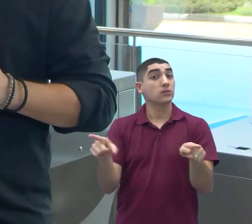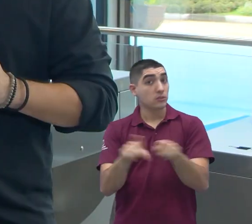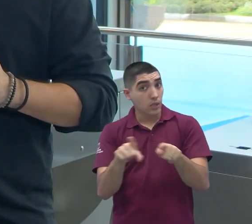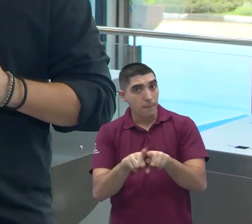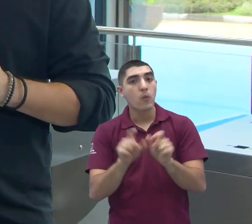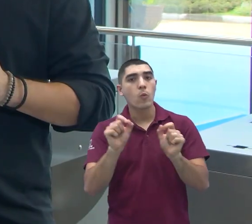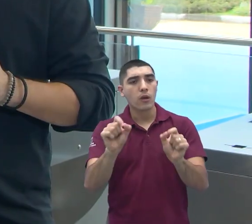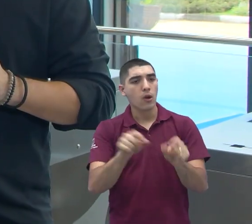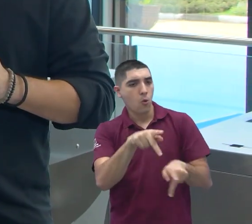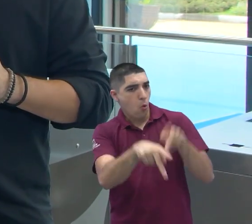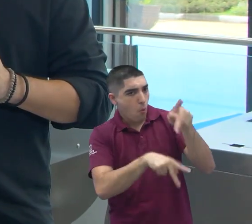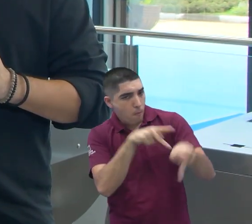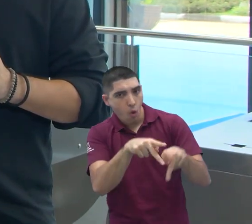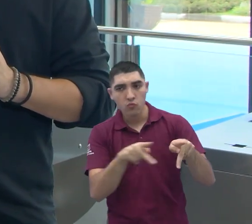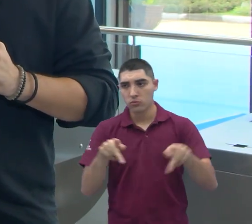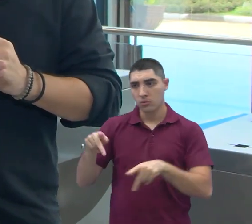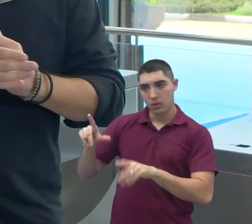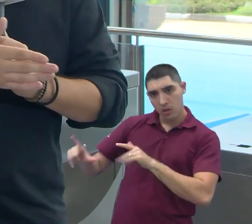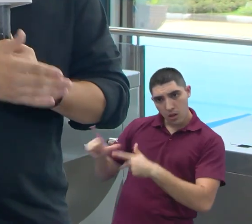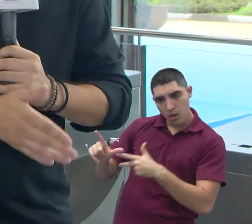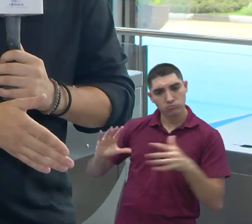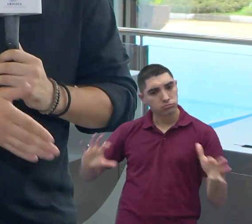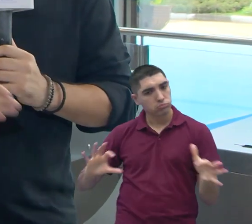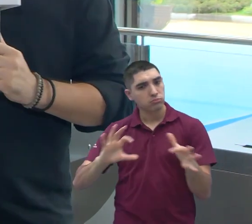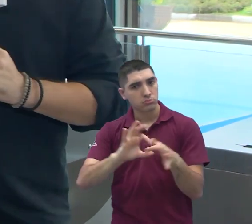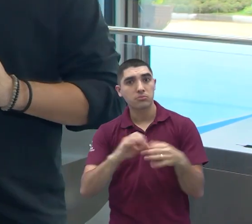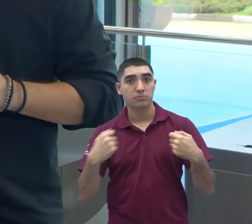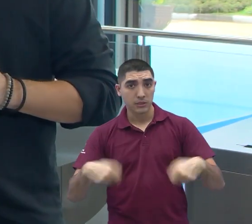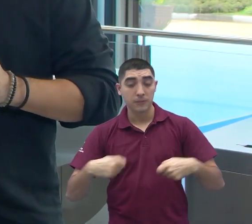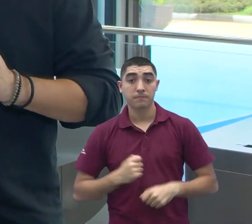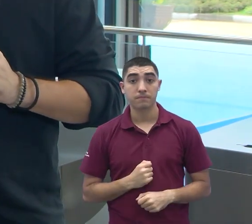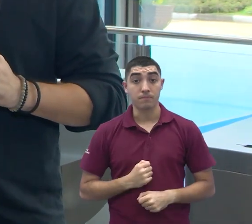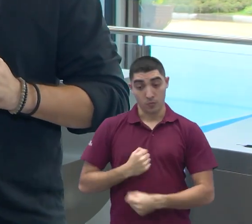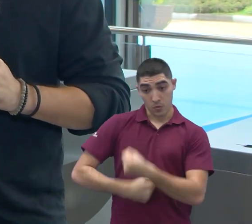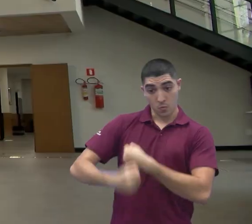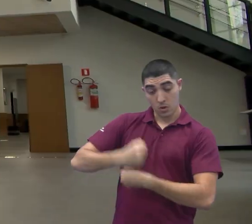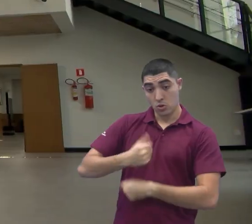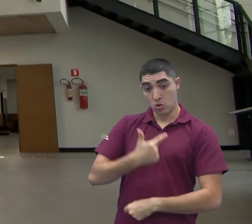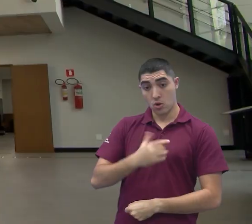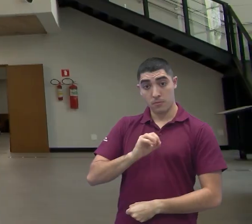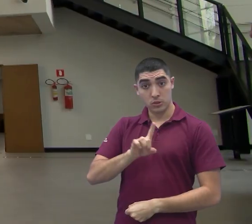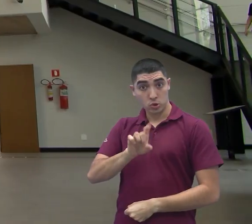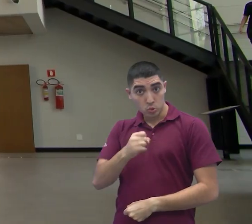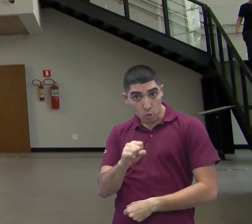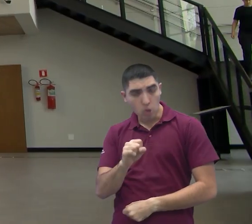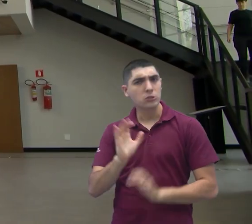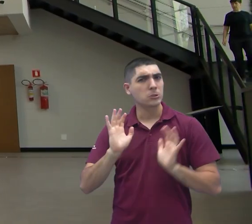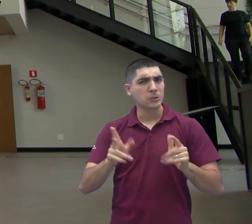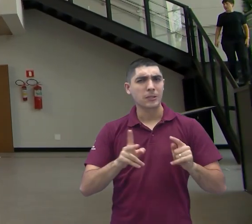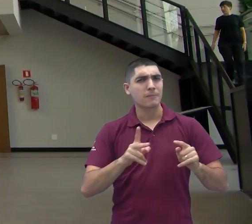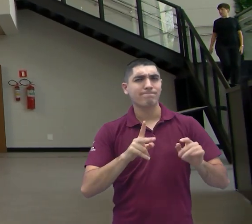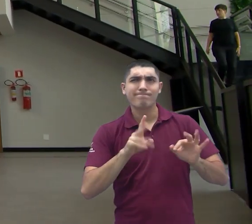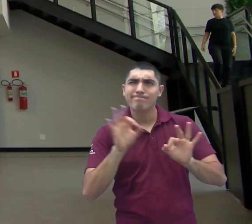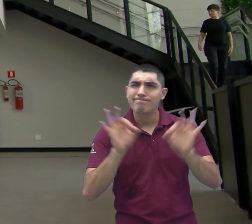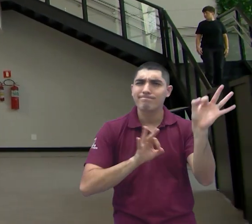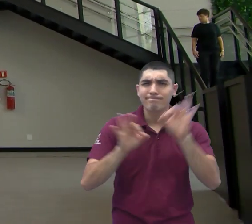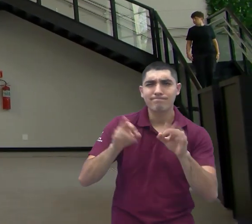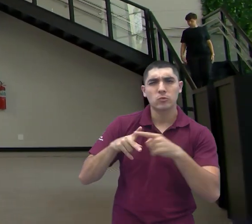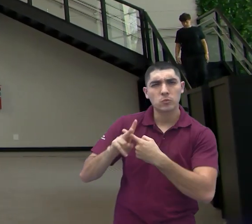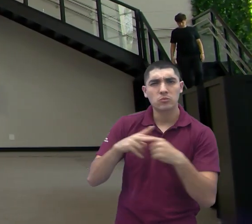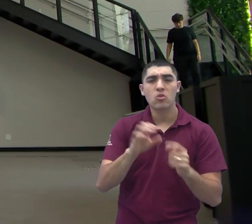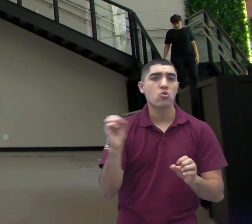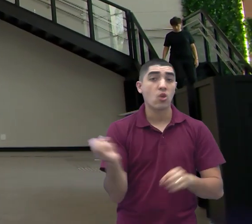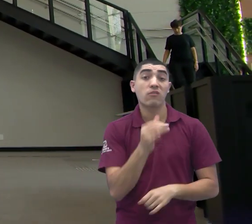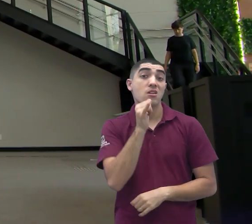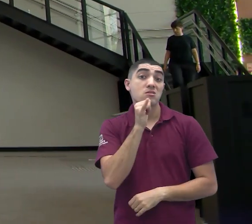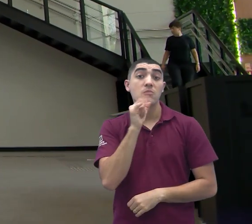trabalhos realizados aqui e também aproximar a população do Legislativo. A partir de 2018, o prédio passou por uma